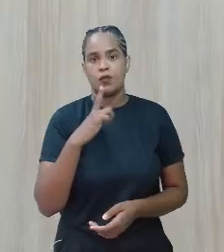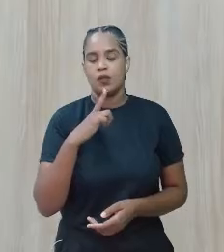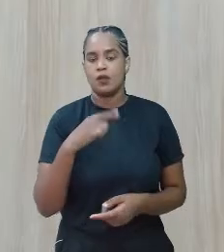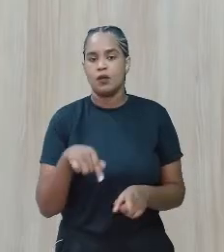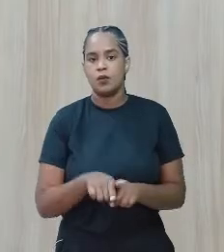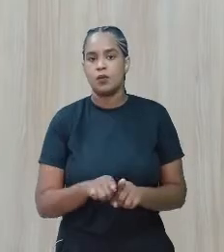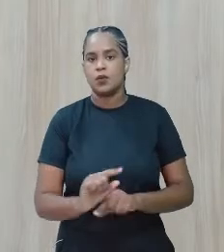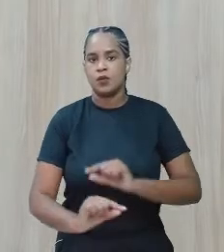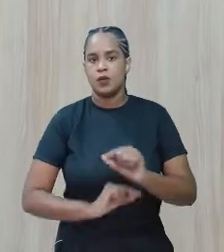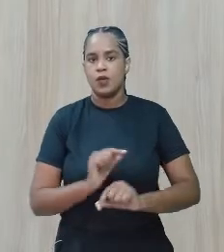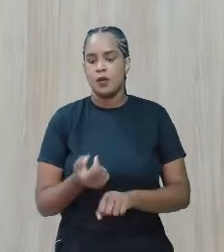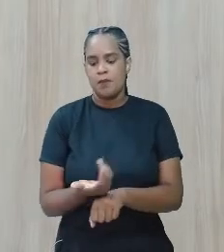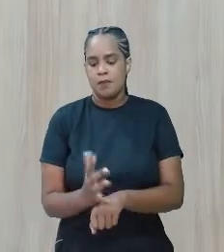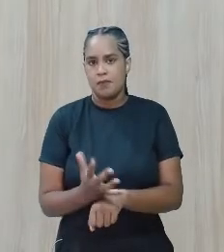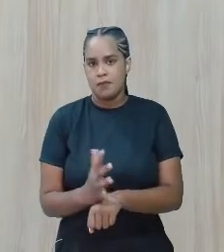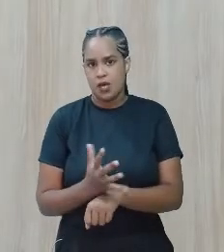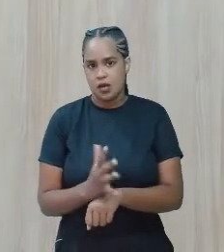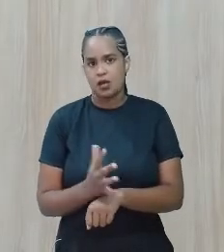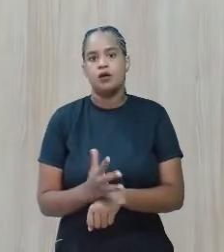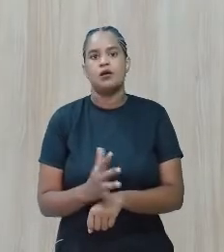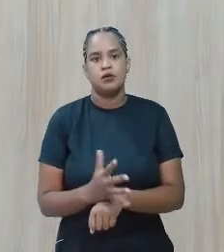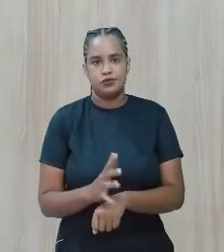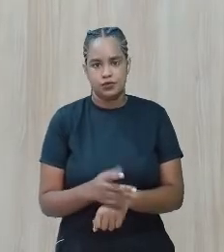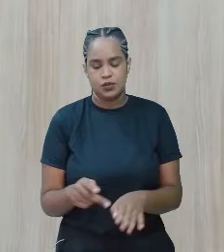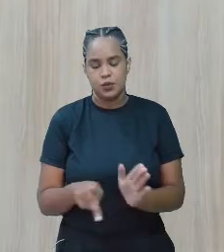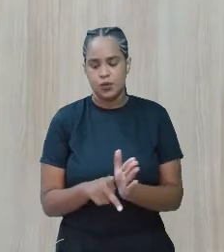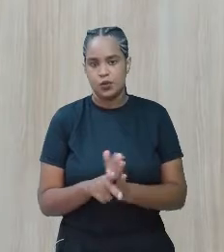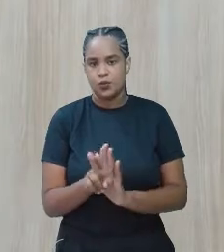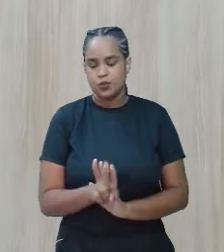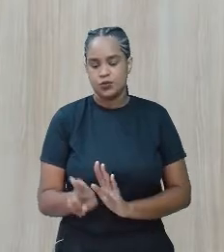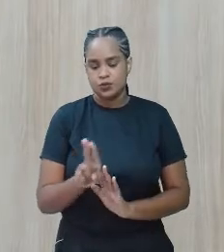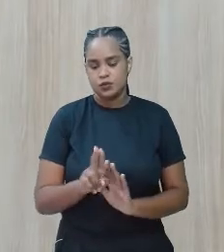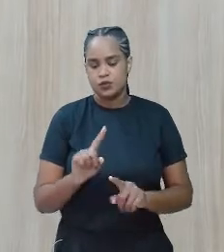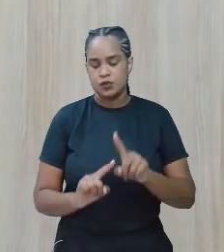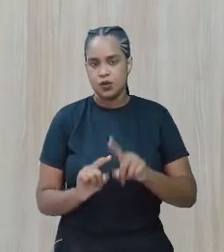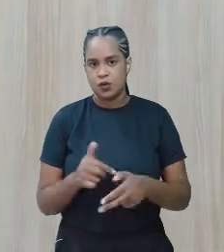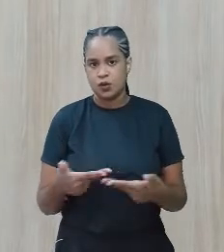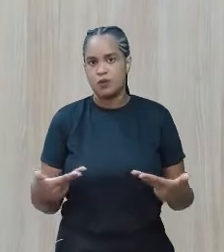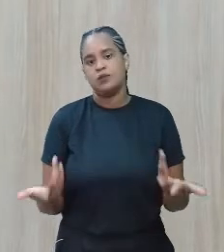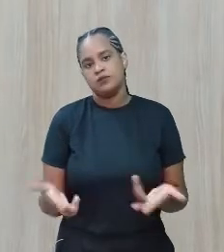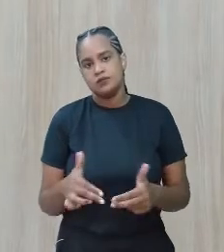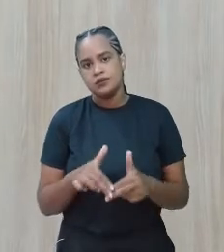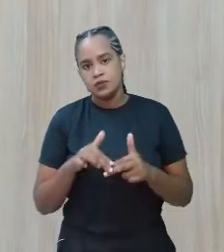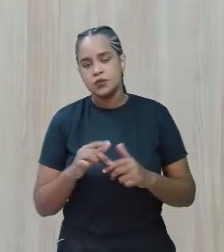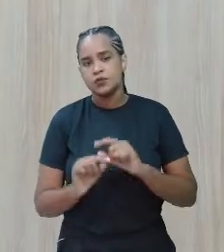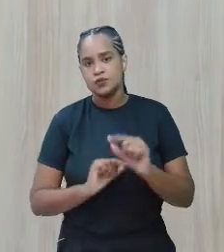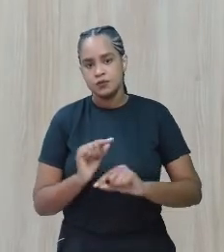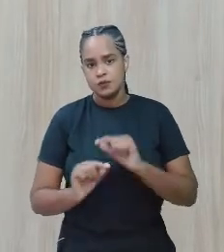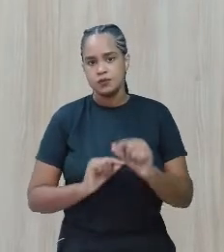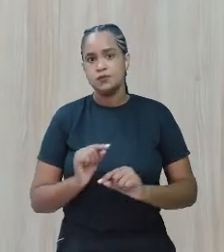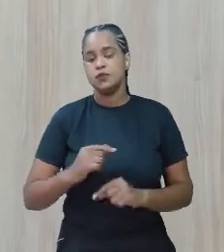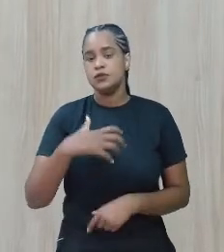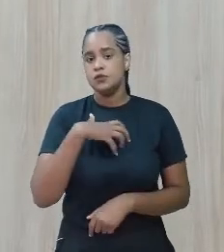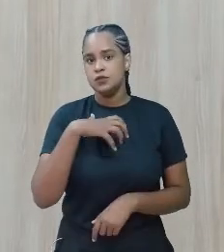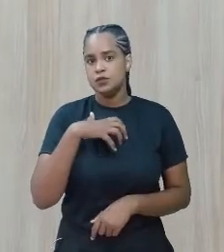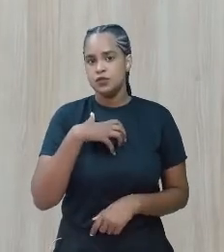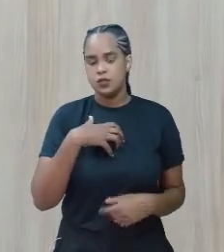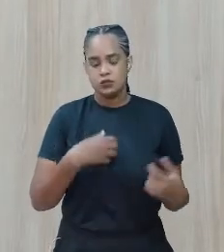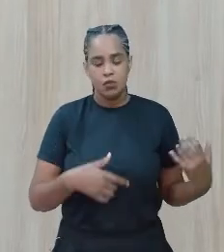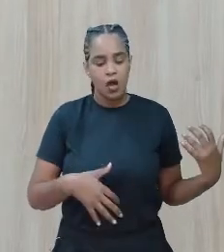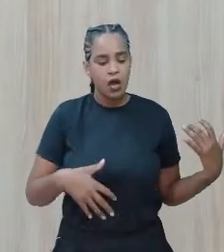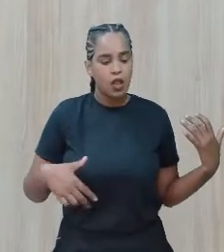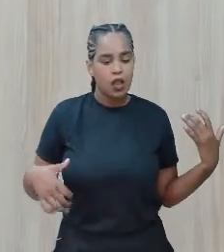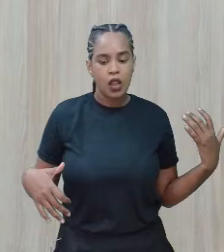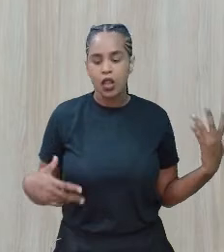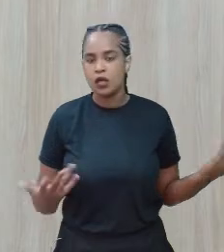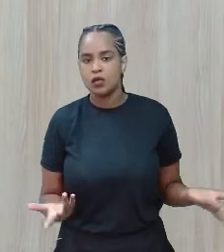vai entrar um pouco da prática, né? Da prática instrumental, do domínio do instrumento, porque a forma como ele dedilha o instrumento,